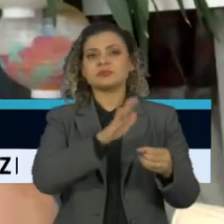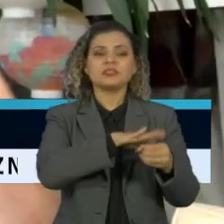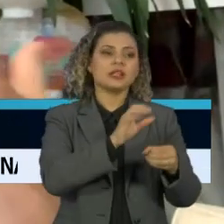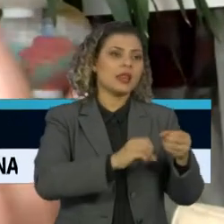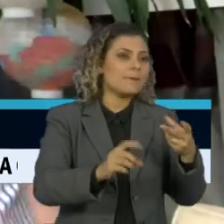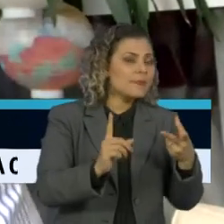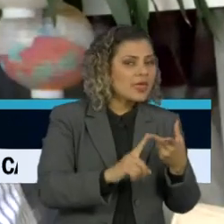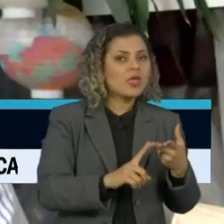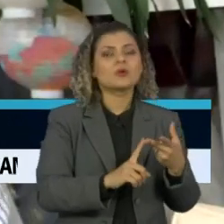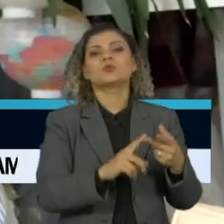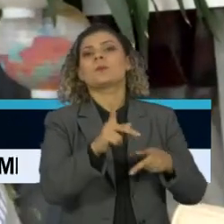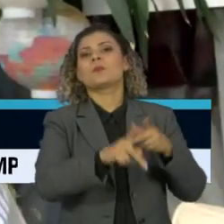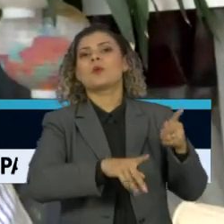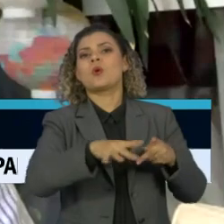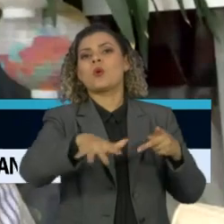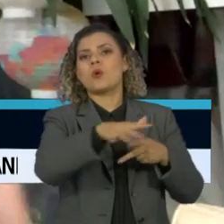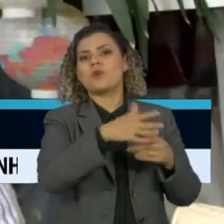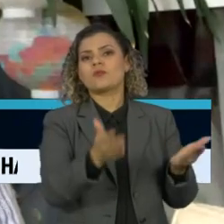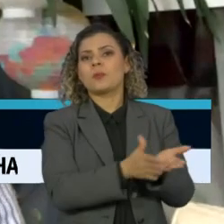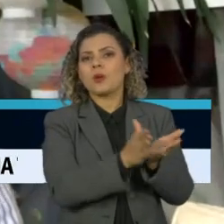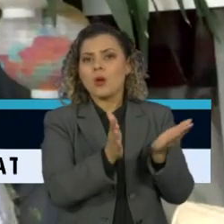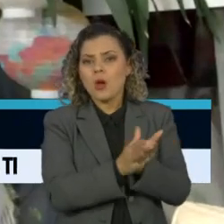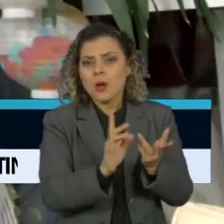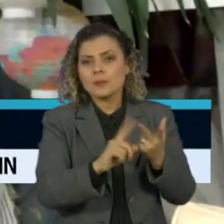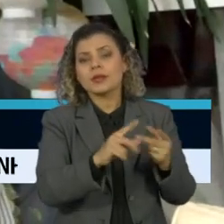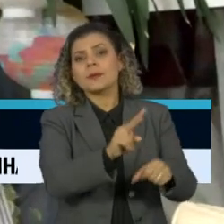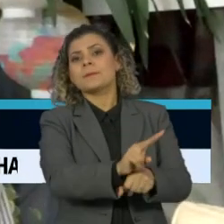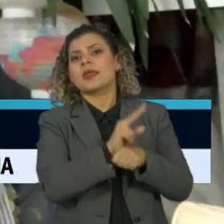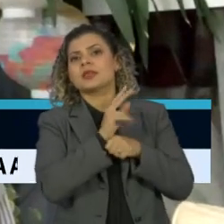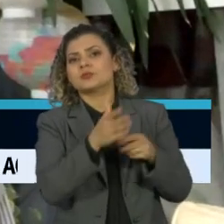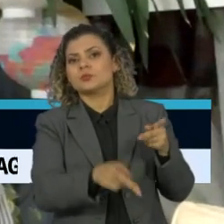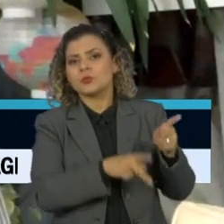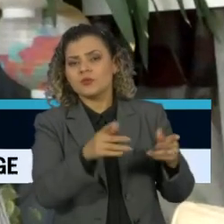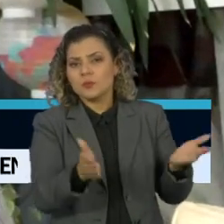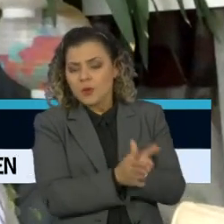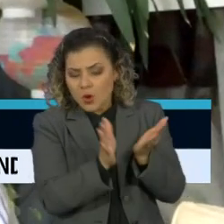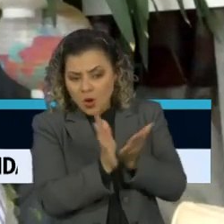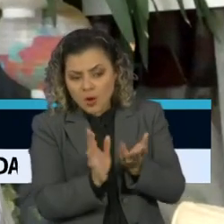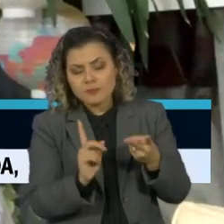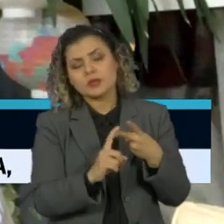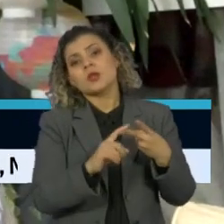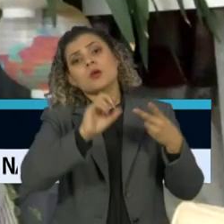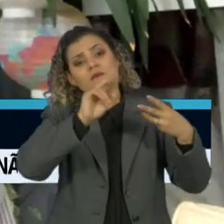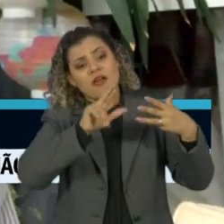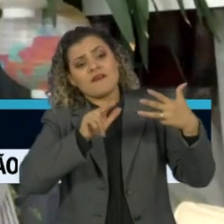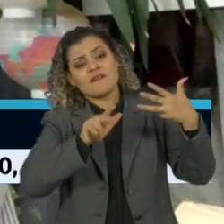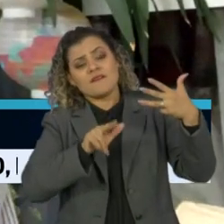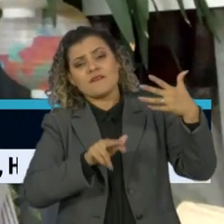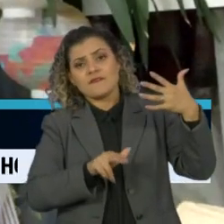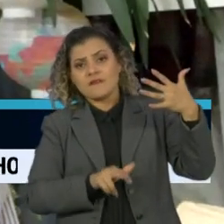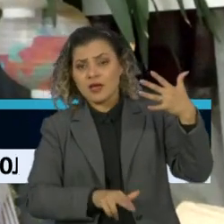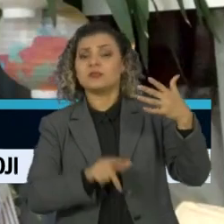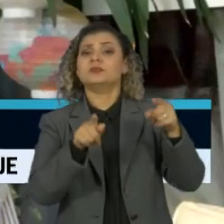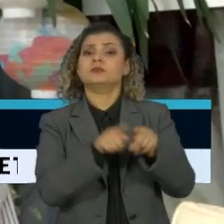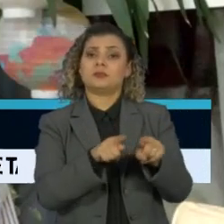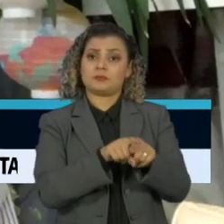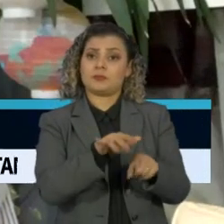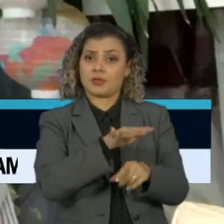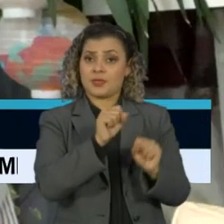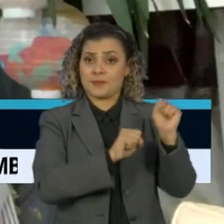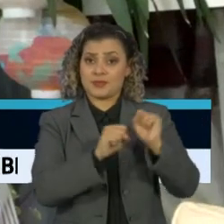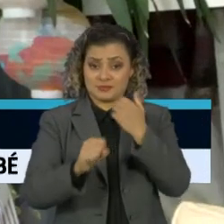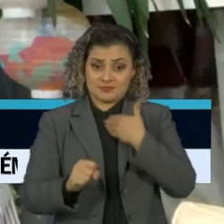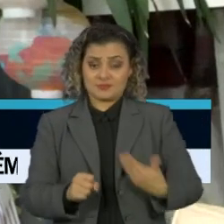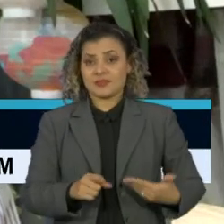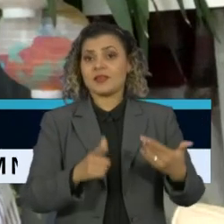saneamento para populações de mais baixa renda, crédito para baixa renda e tudo mais. Então, também outras variáveis que as